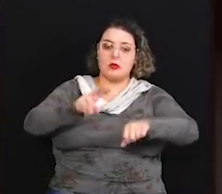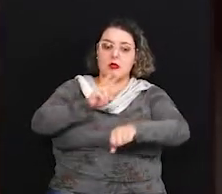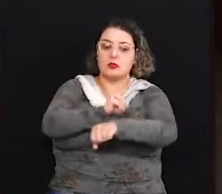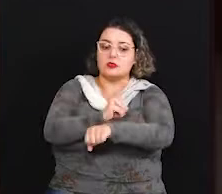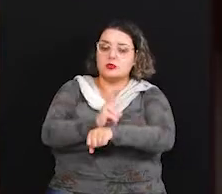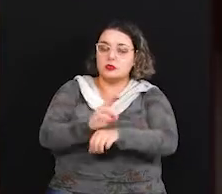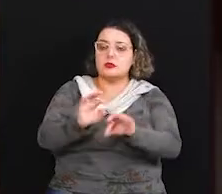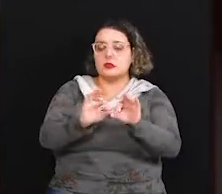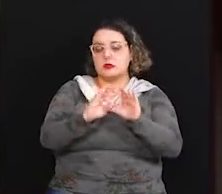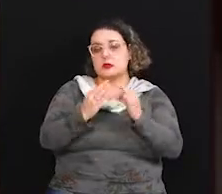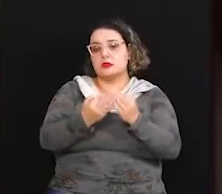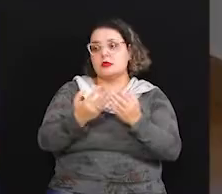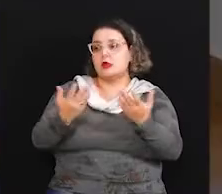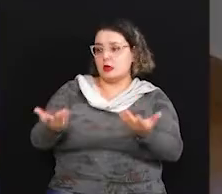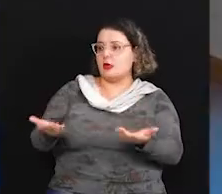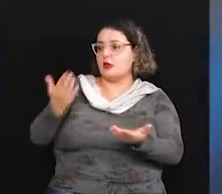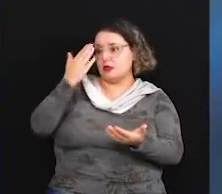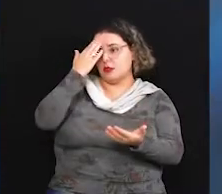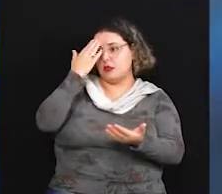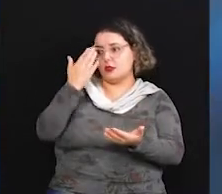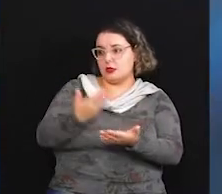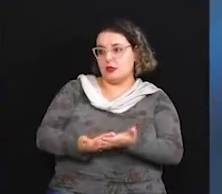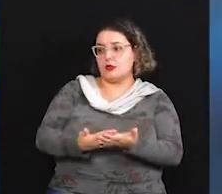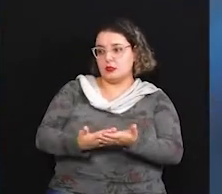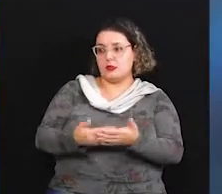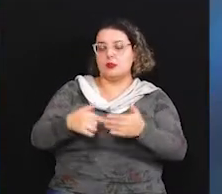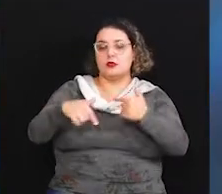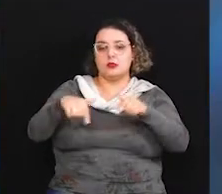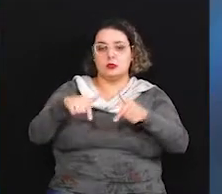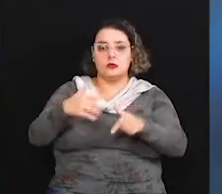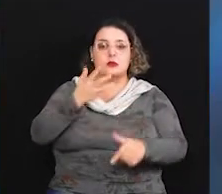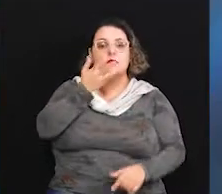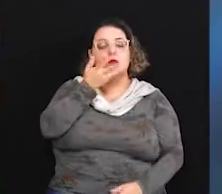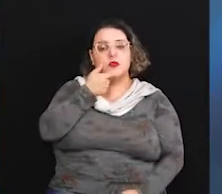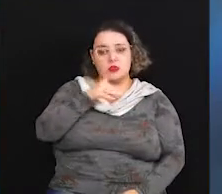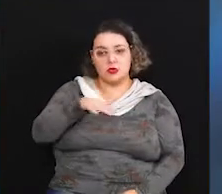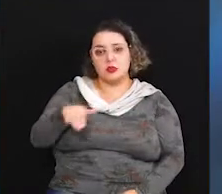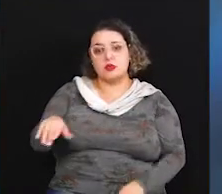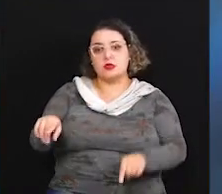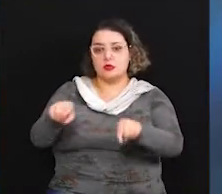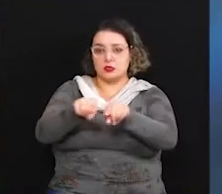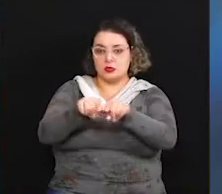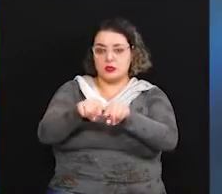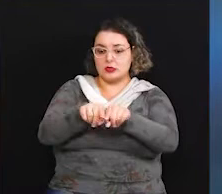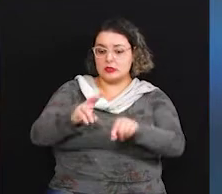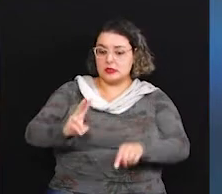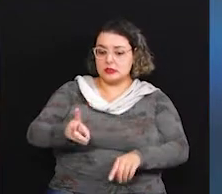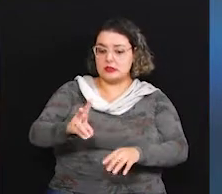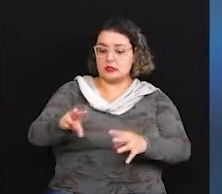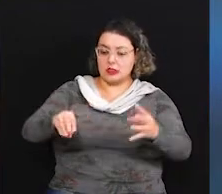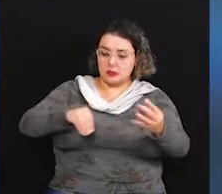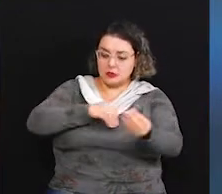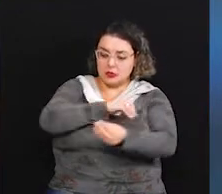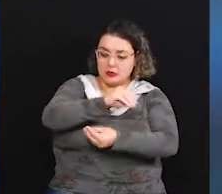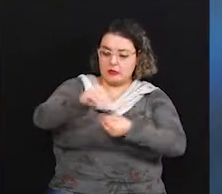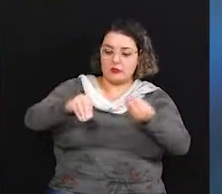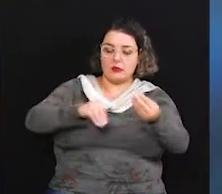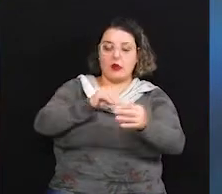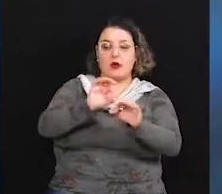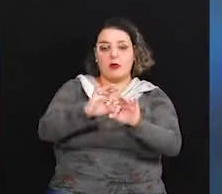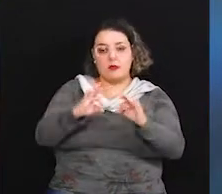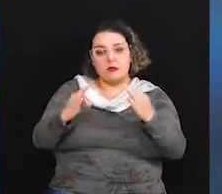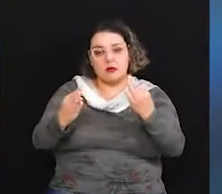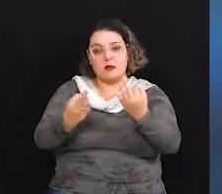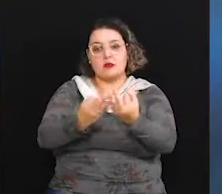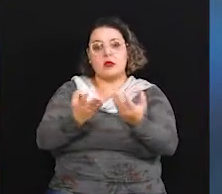das famílias, tá? Acredito que trabalho com criança também sempre acaba envolvendo a família,